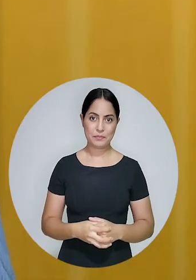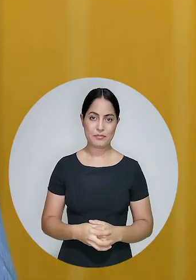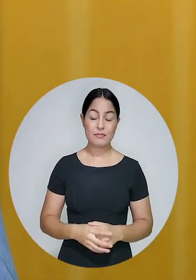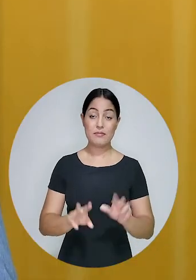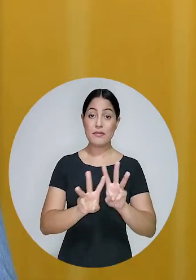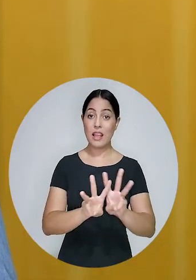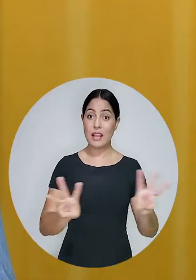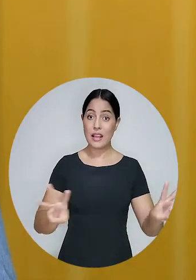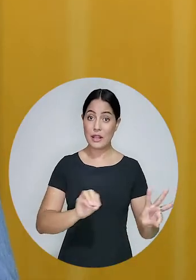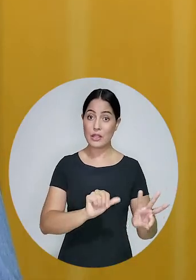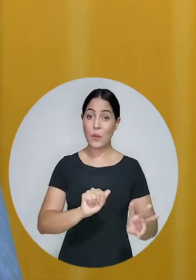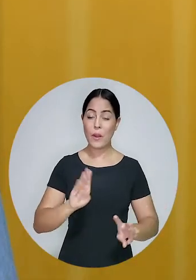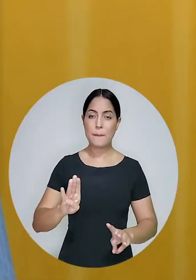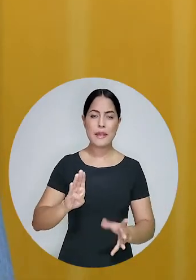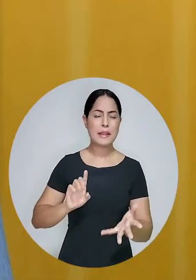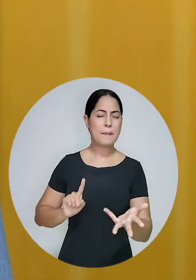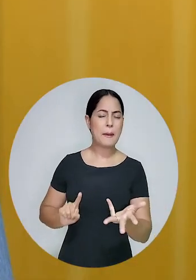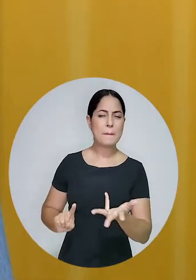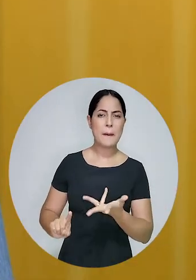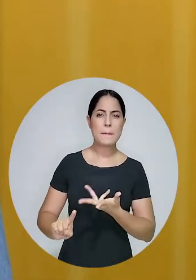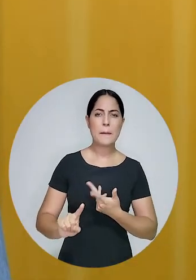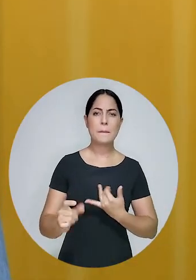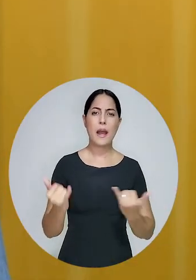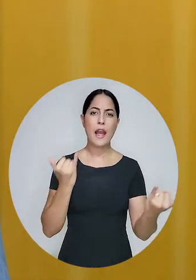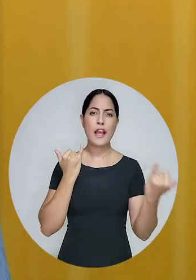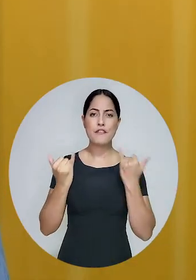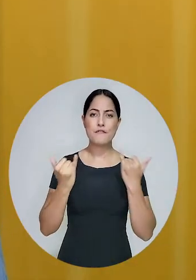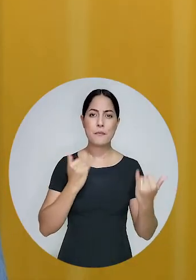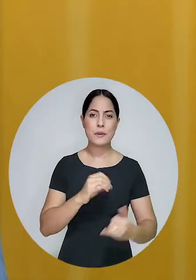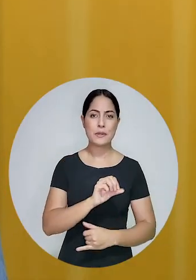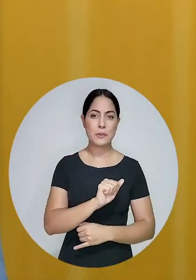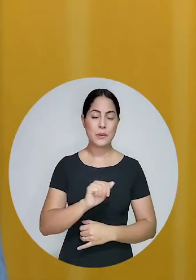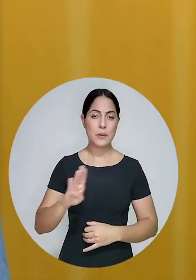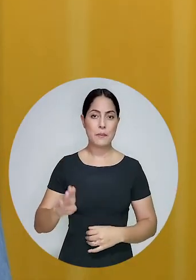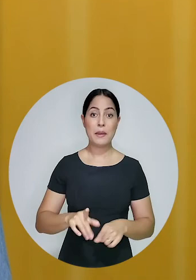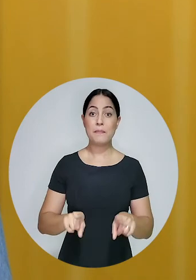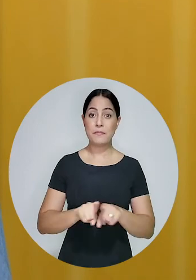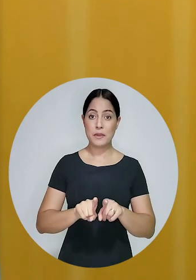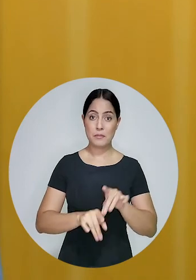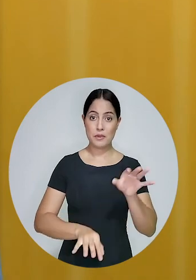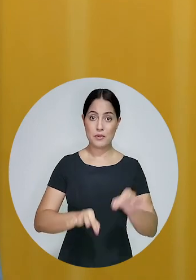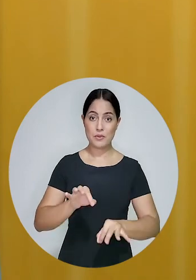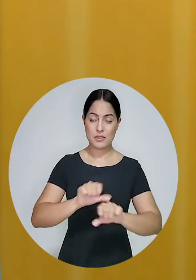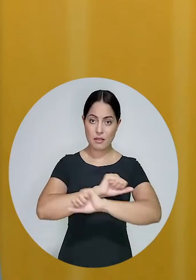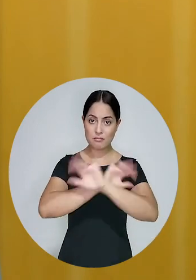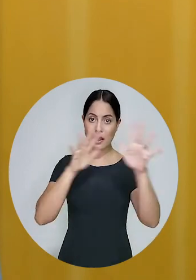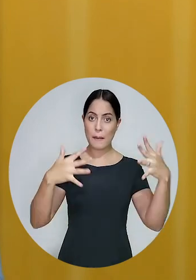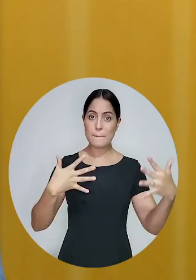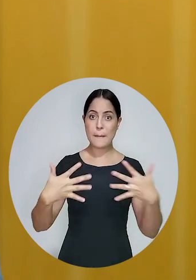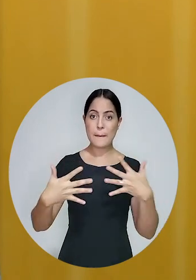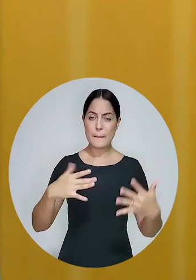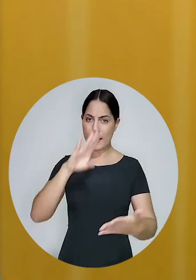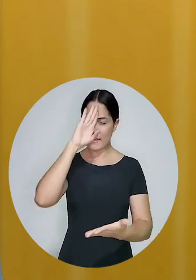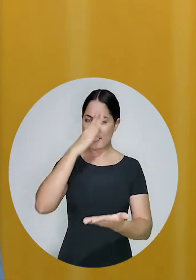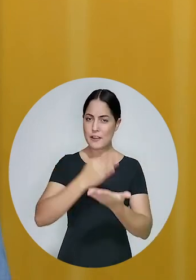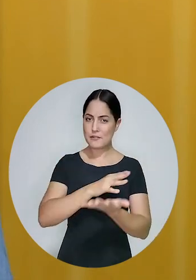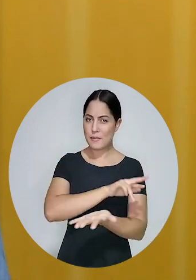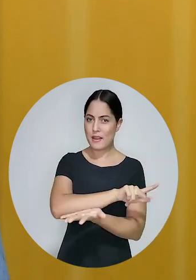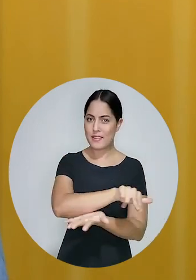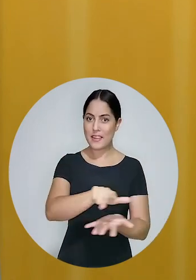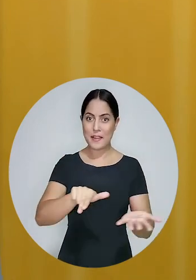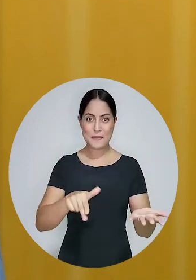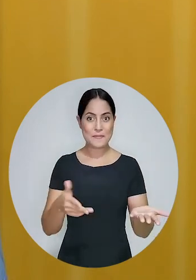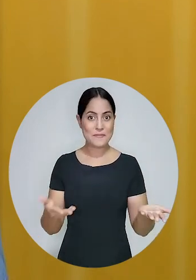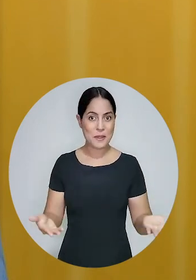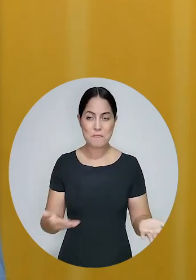No site da OAB você encontra as principais notícias da advocacia, decisões judiciais, transparência e credibilidade.